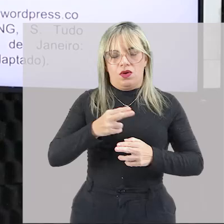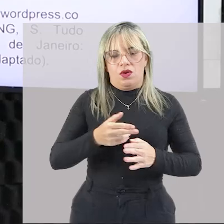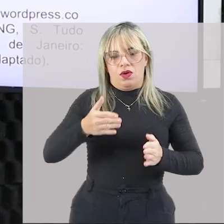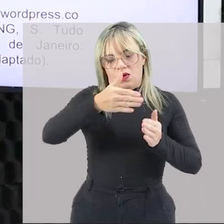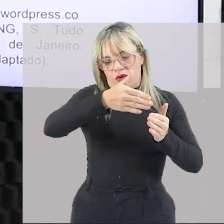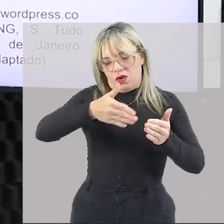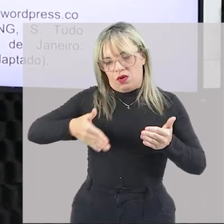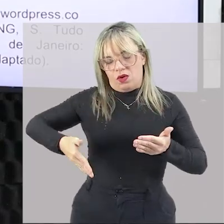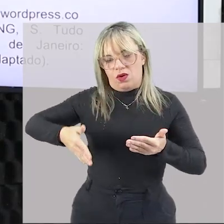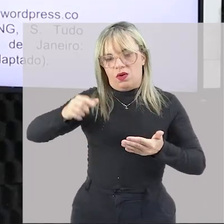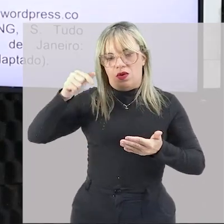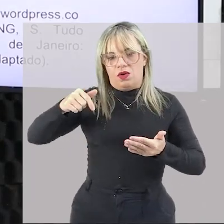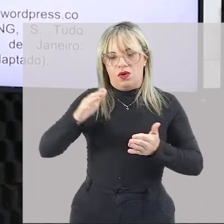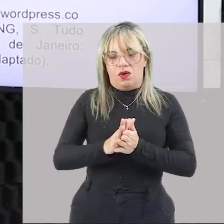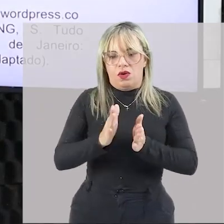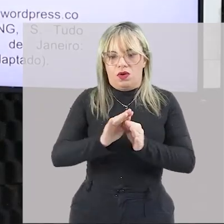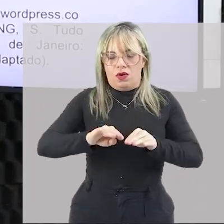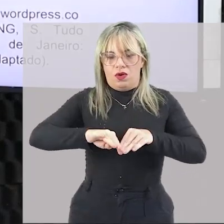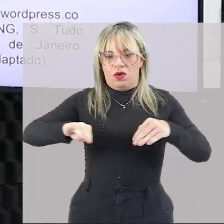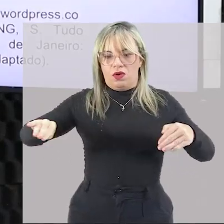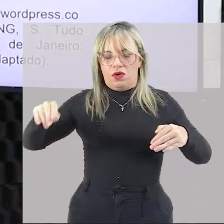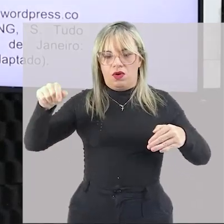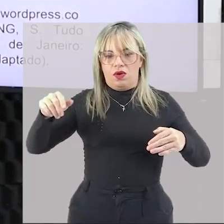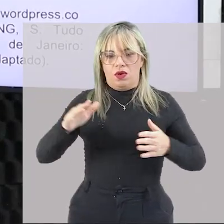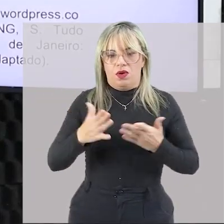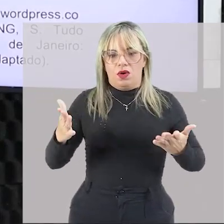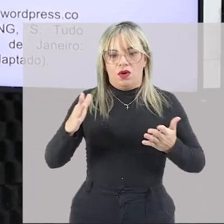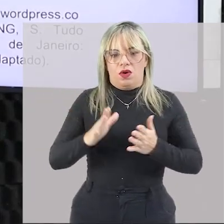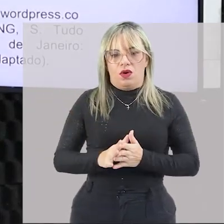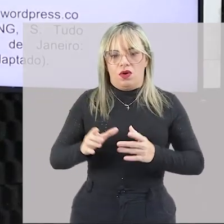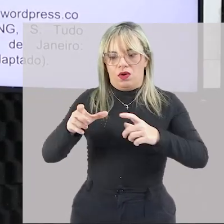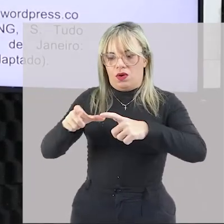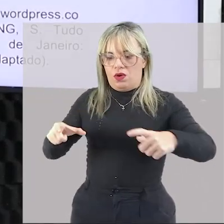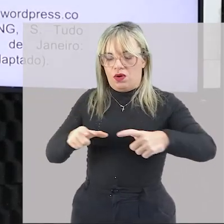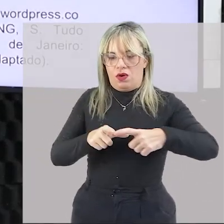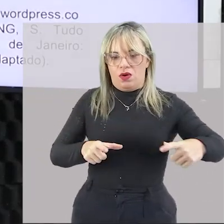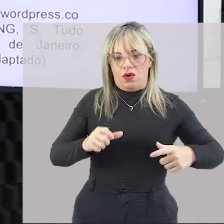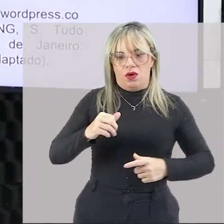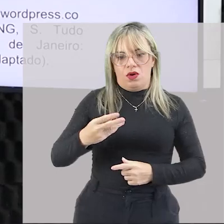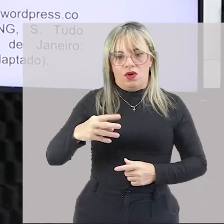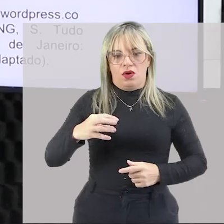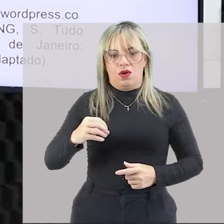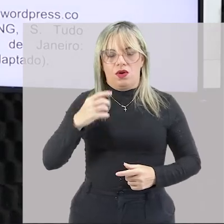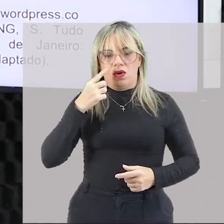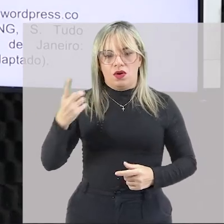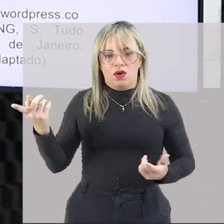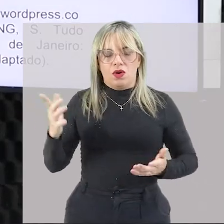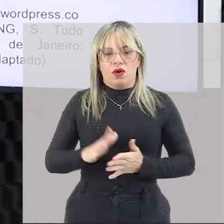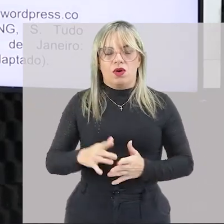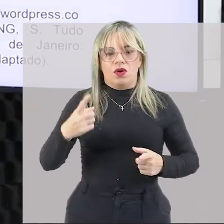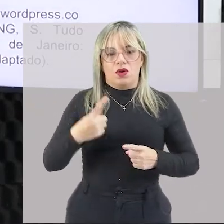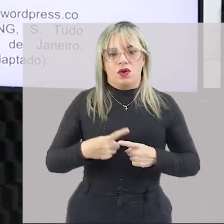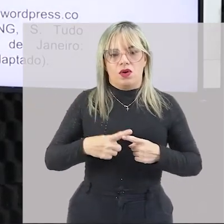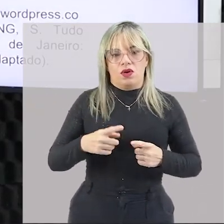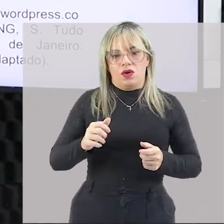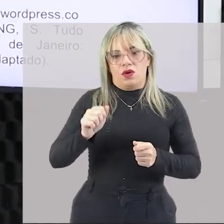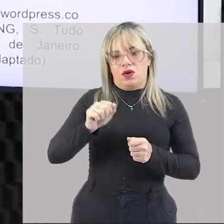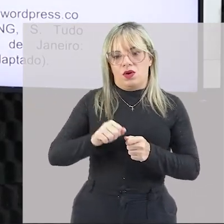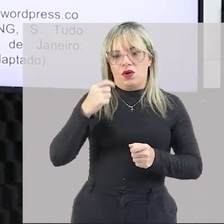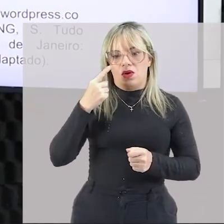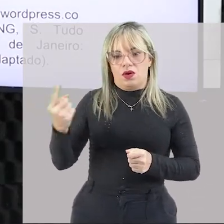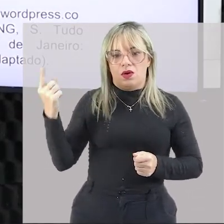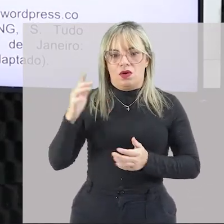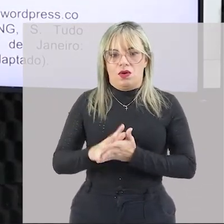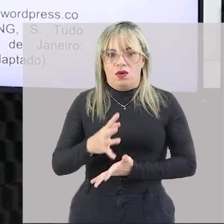no meio e colocaram em duas partes em blocos de acrílico. Pois é. Professor, por que fizeram isso? Se você se